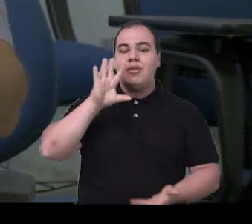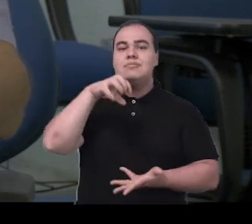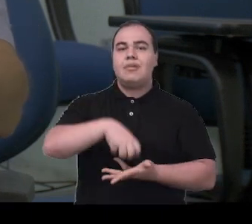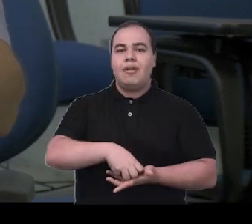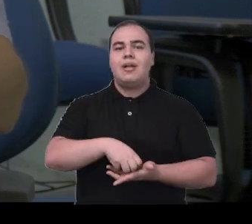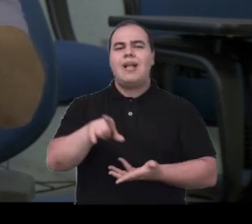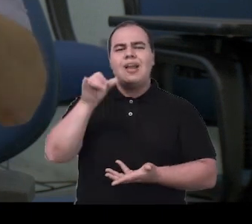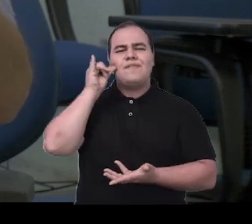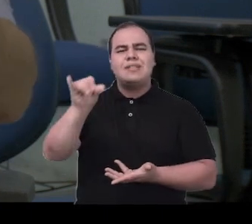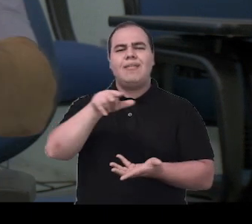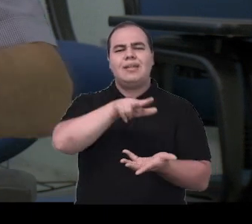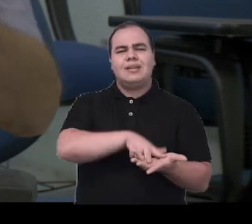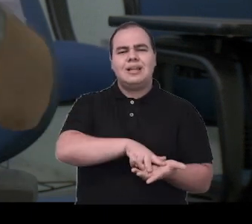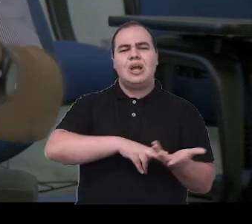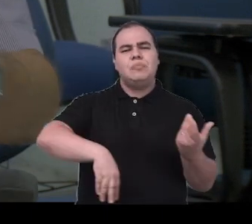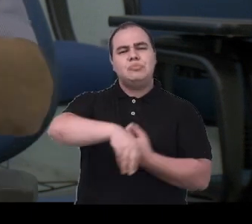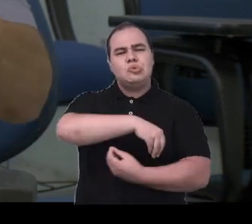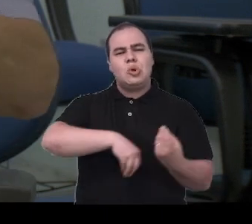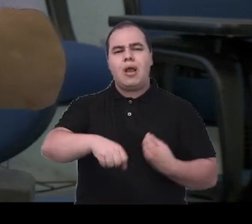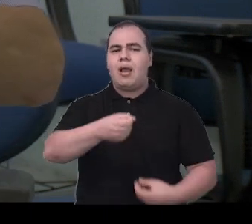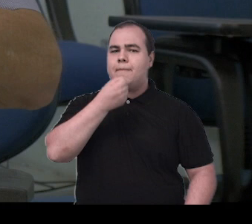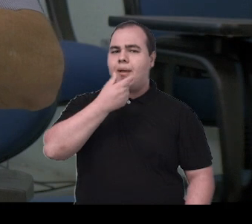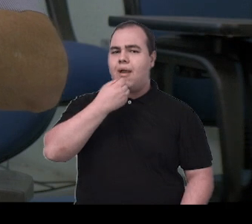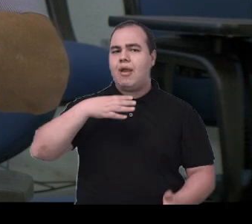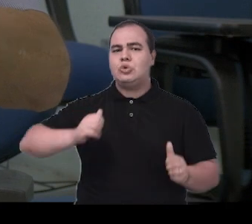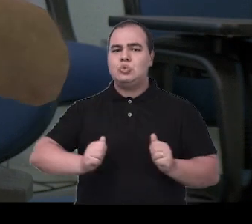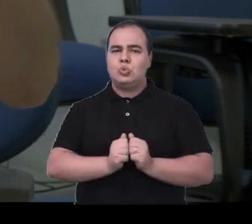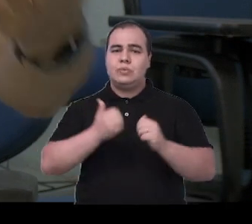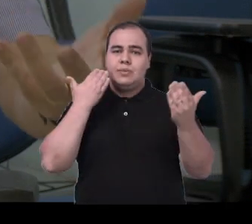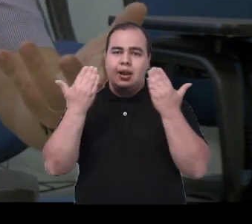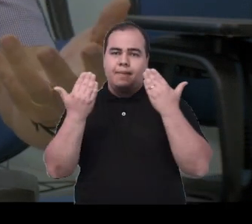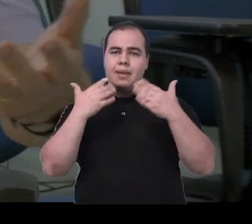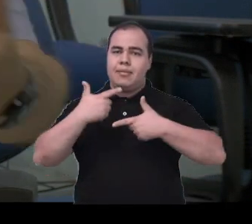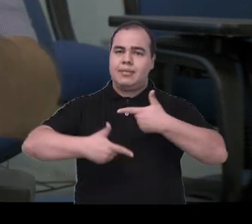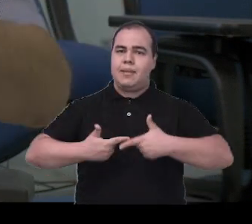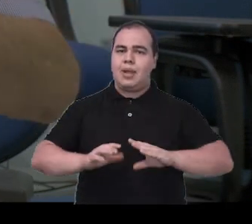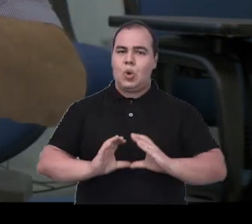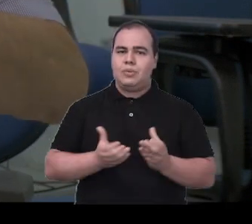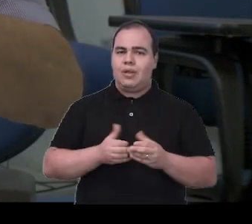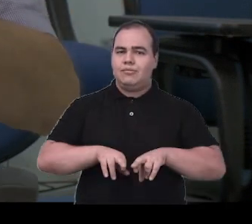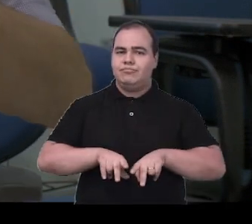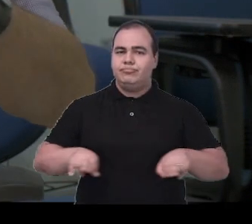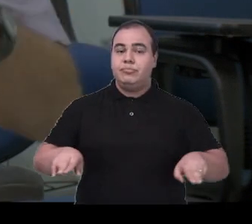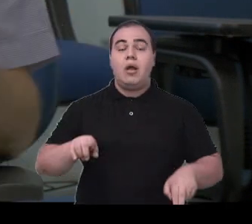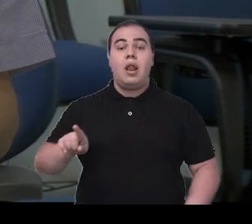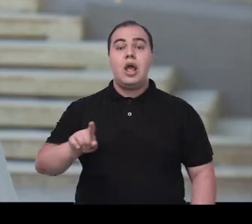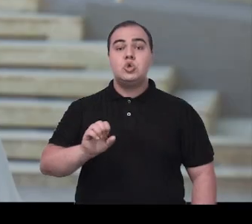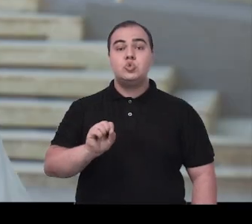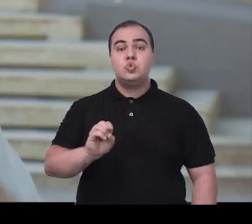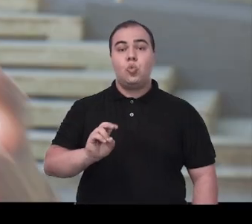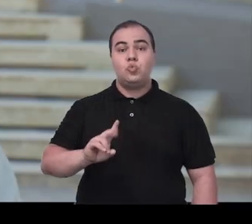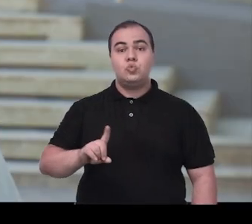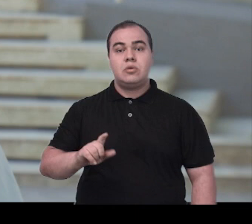de saúde, que tentava evitar a internação, misturava psicofármacos com terapia, com o trabalho comunitário. Lá